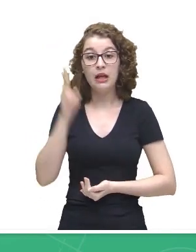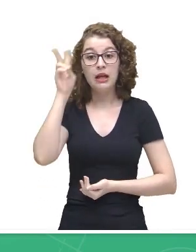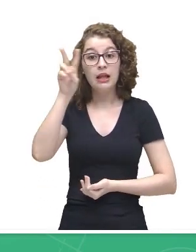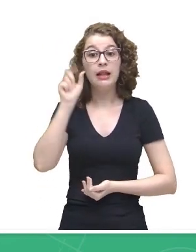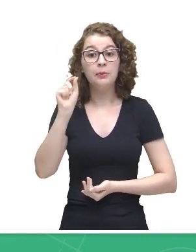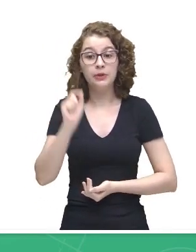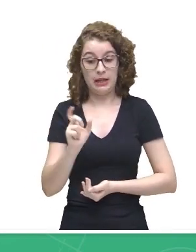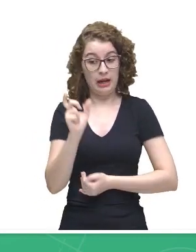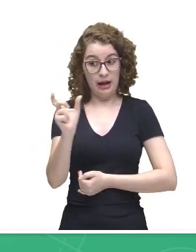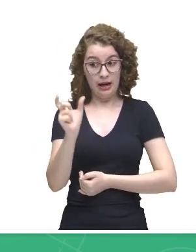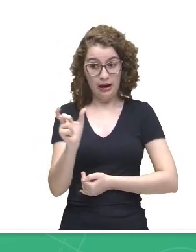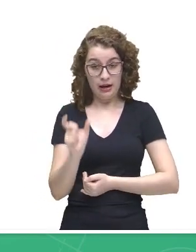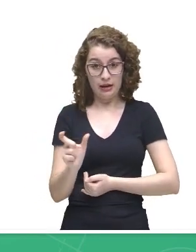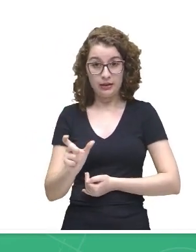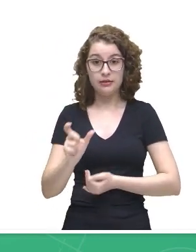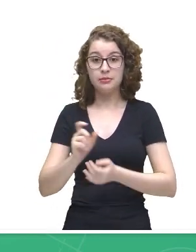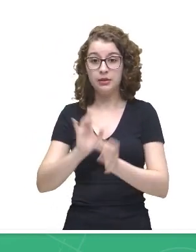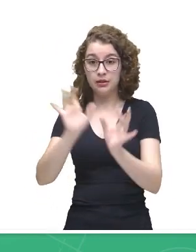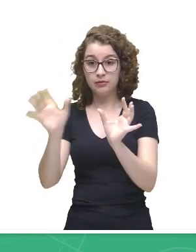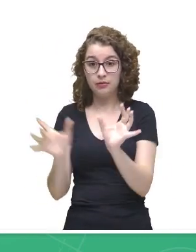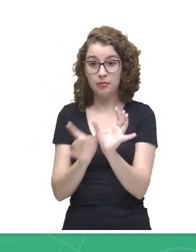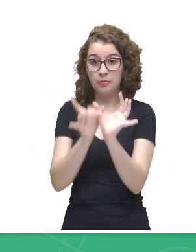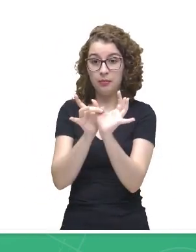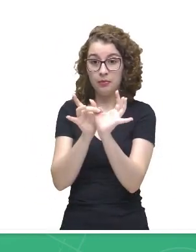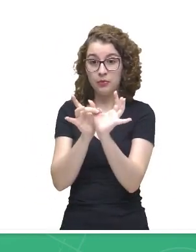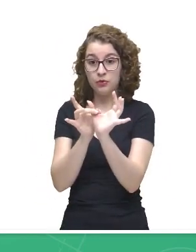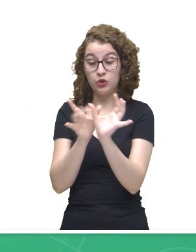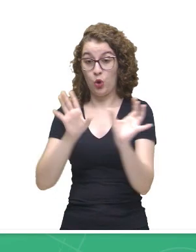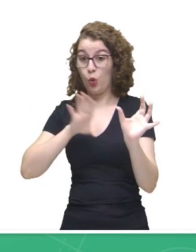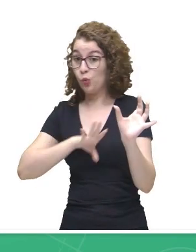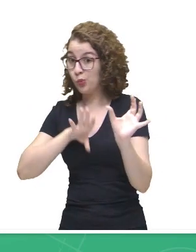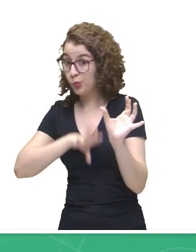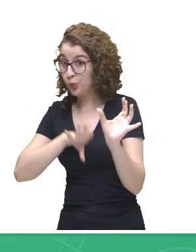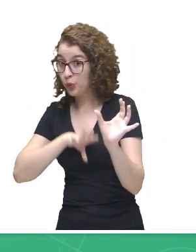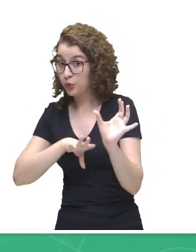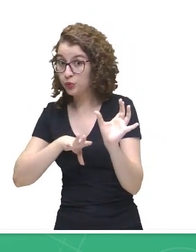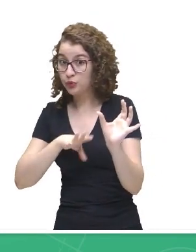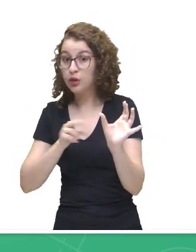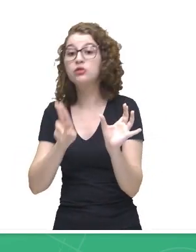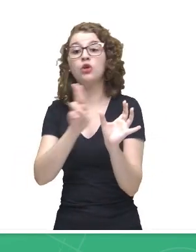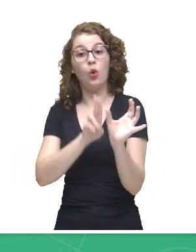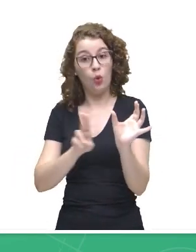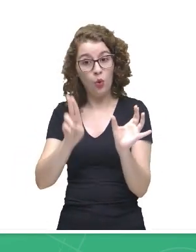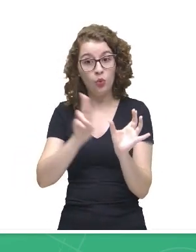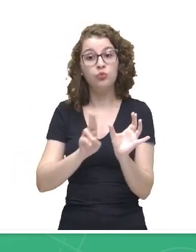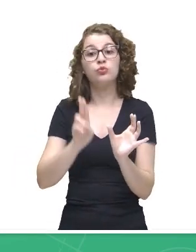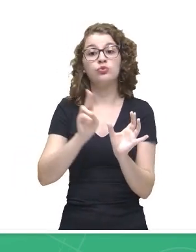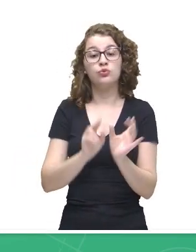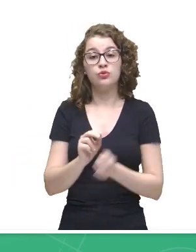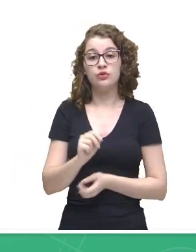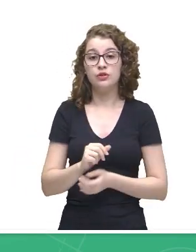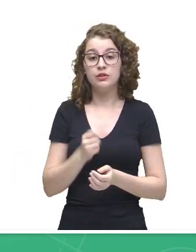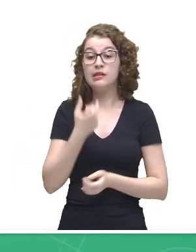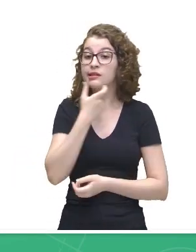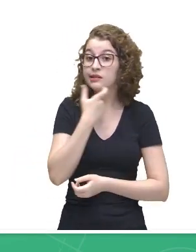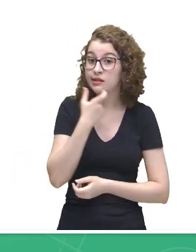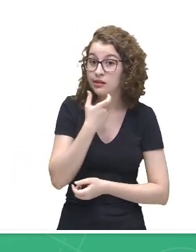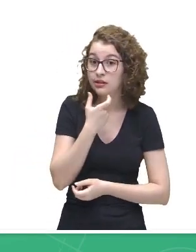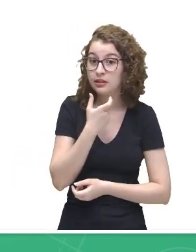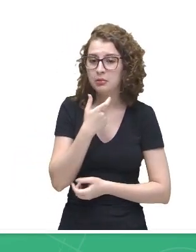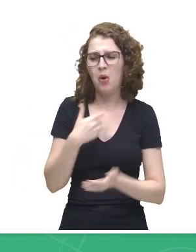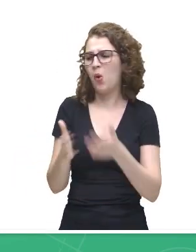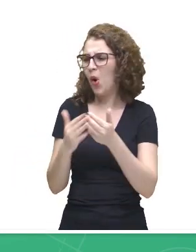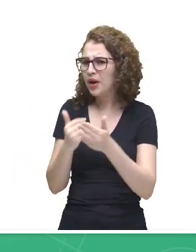palavras são as conjunções que nós conhecemos na língua portuguesa e elas não vão ser utilizadas assim de qualquer jeito, tá?